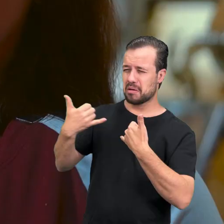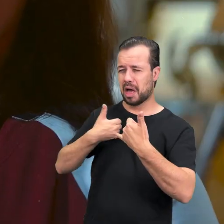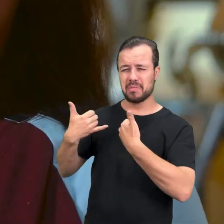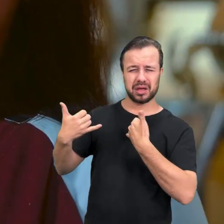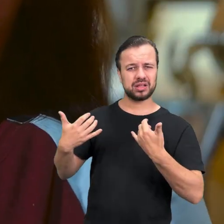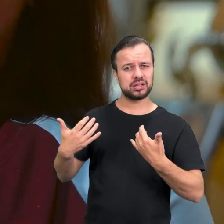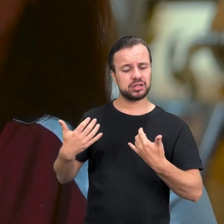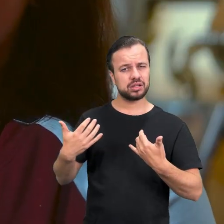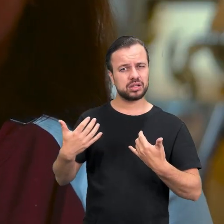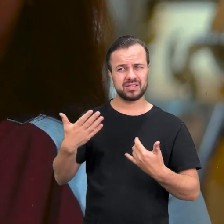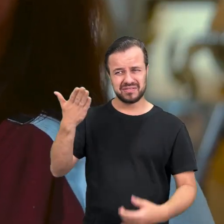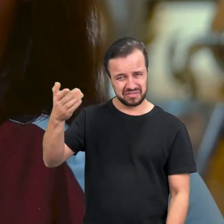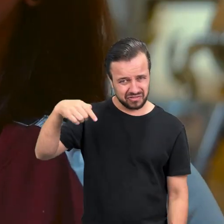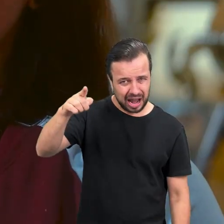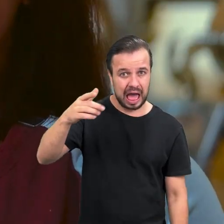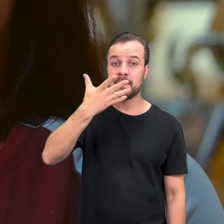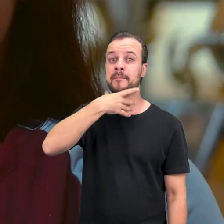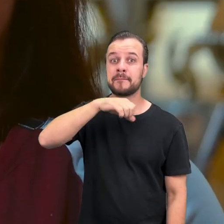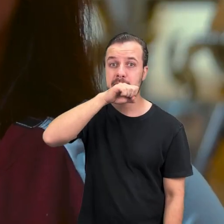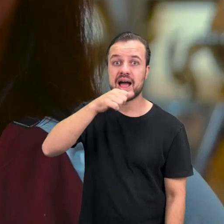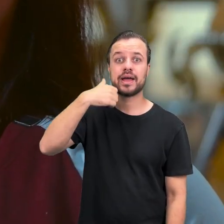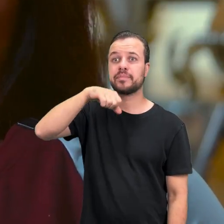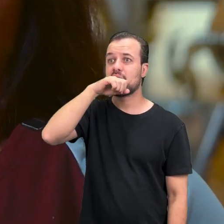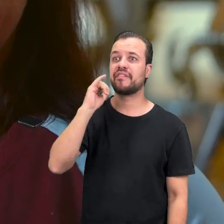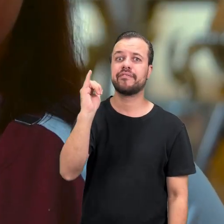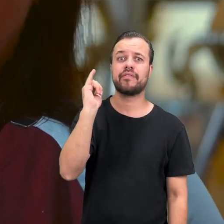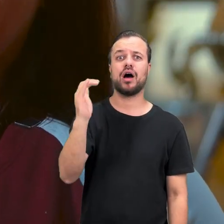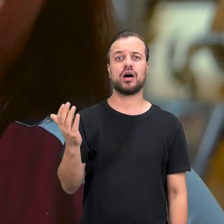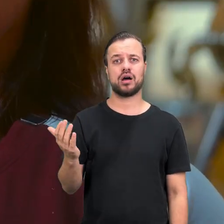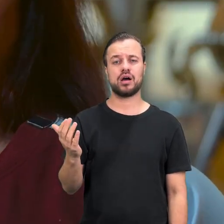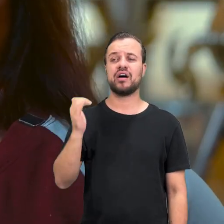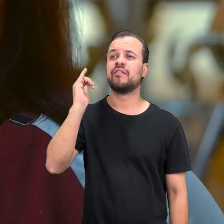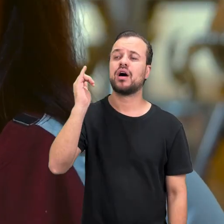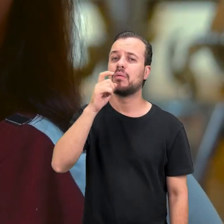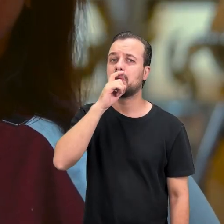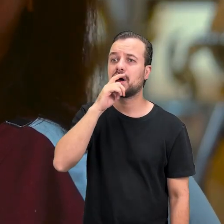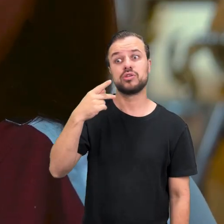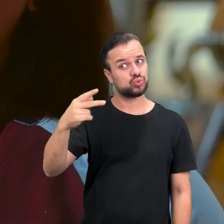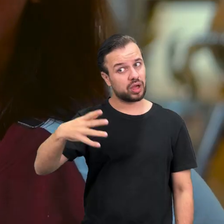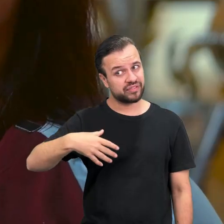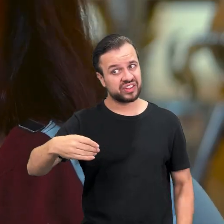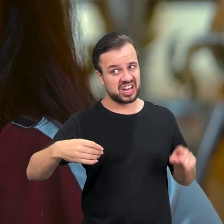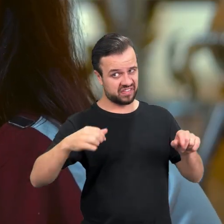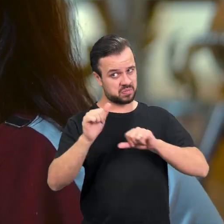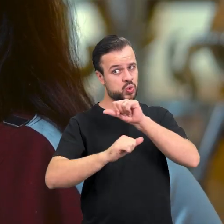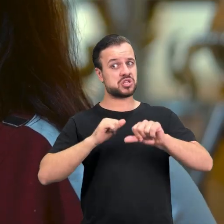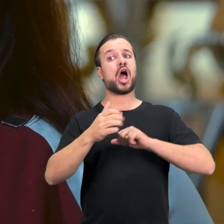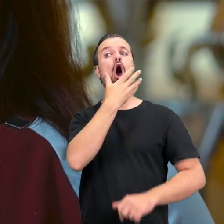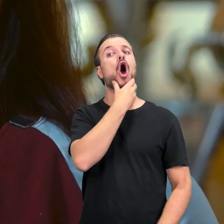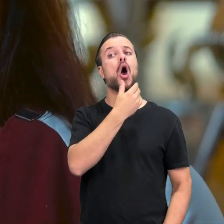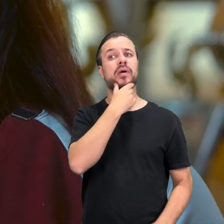ainda conseguiam ir lá na cabeça dos pais, que já não gostavam muito, e dizer, sua filha vai virar homem porque está